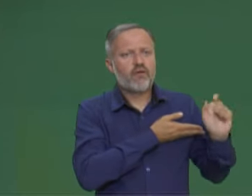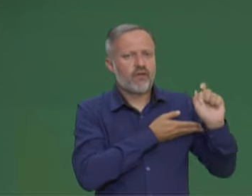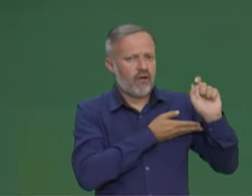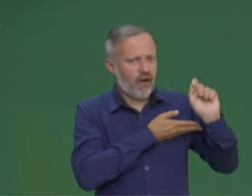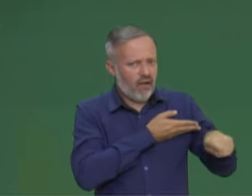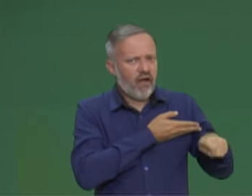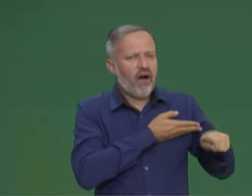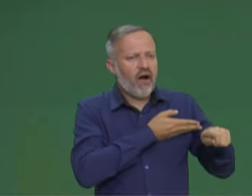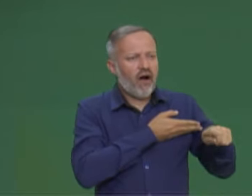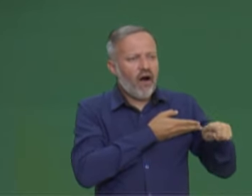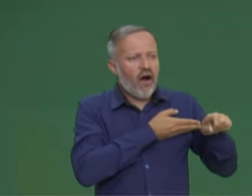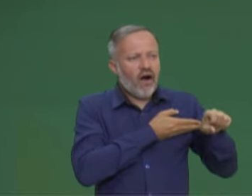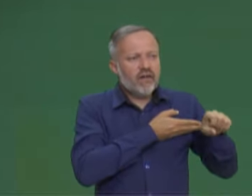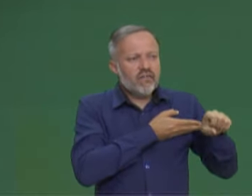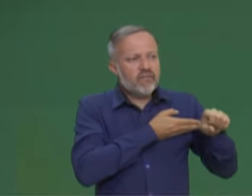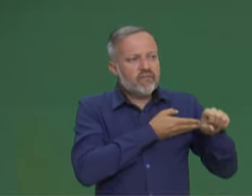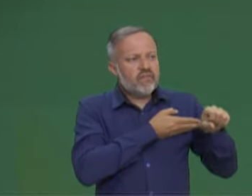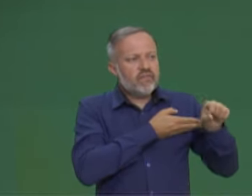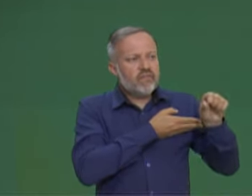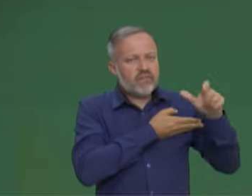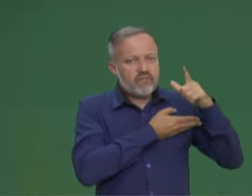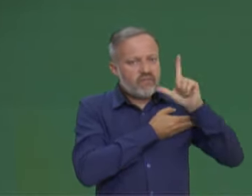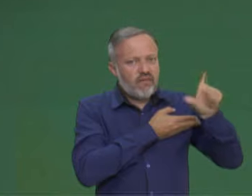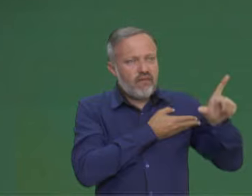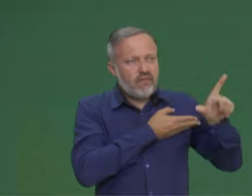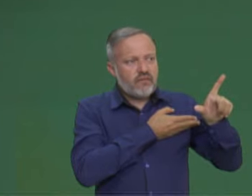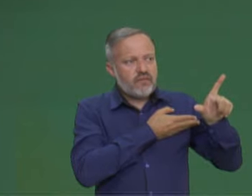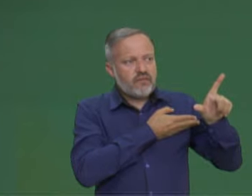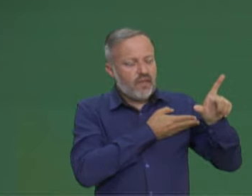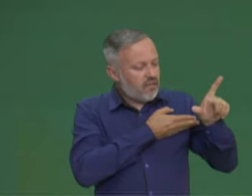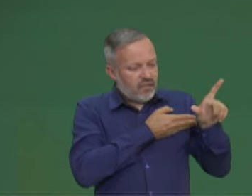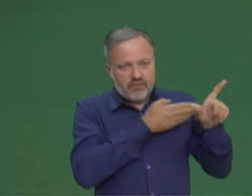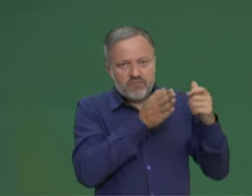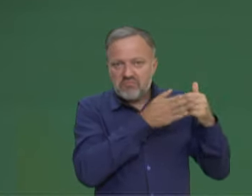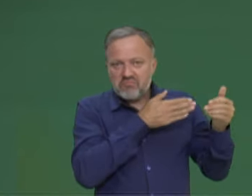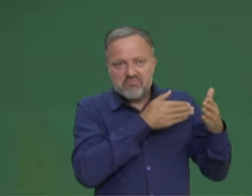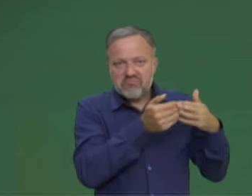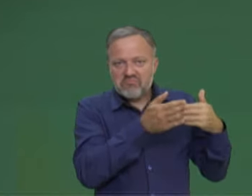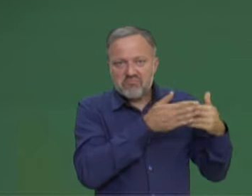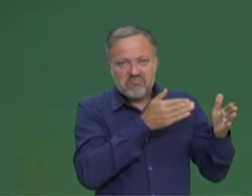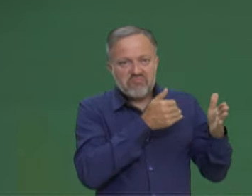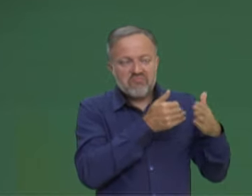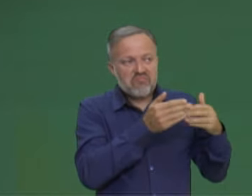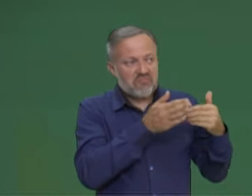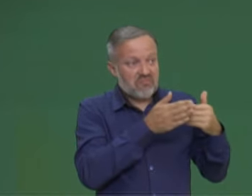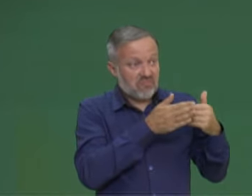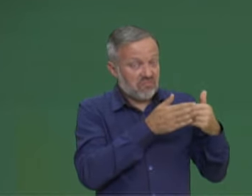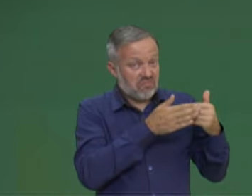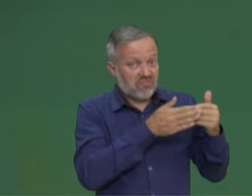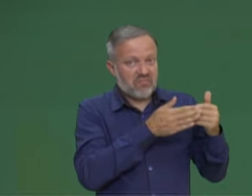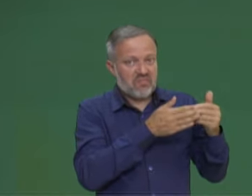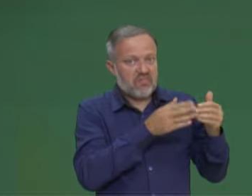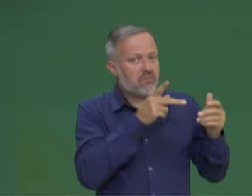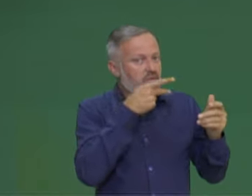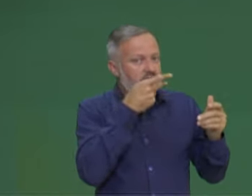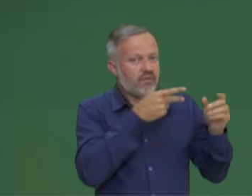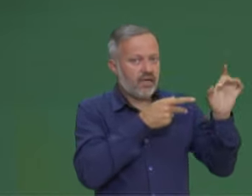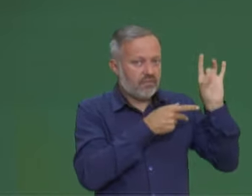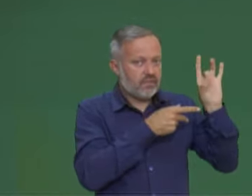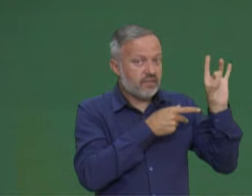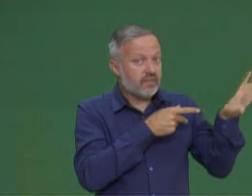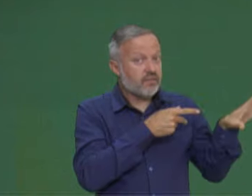gírias, podemos utilizar uma linguagem mais coloquial, não ter aquela preocupação com a linguagem em si.